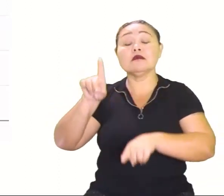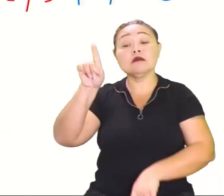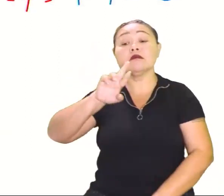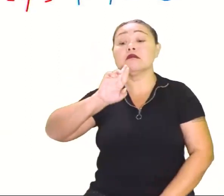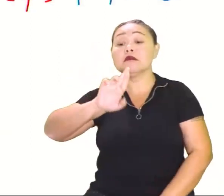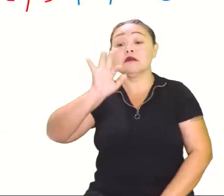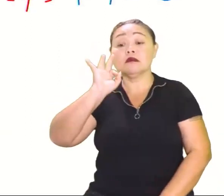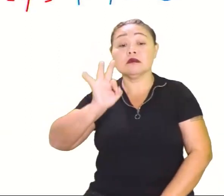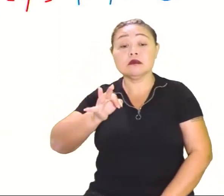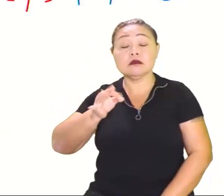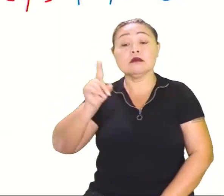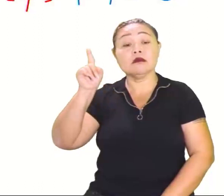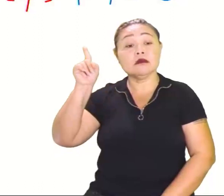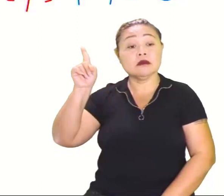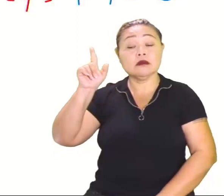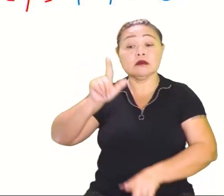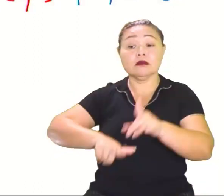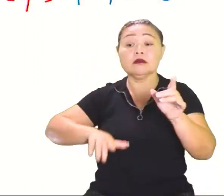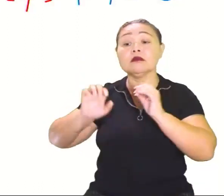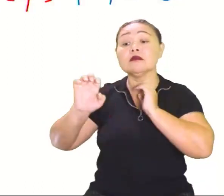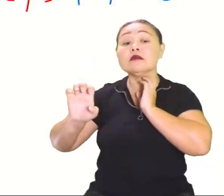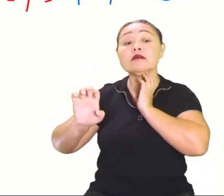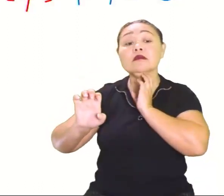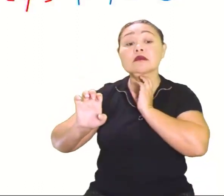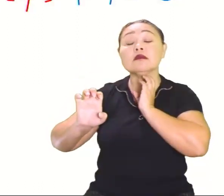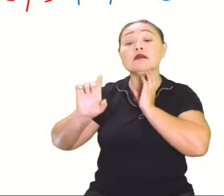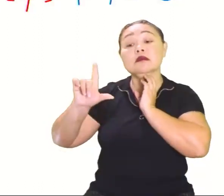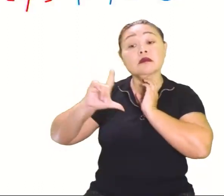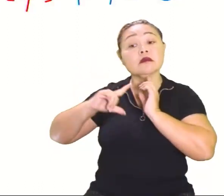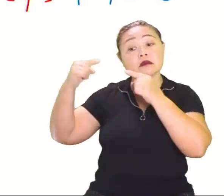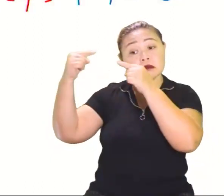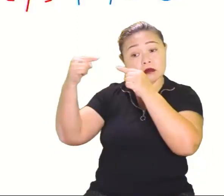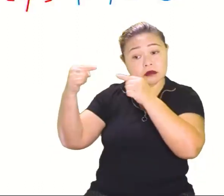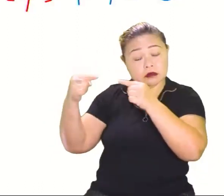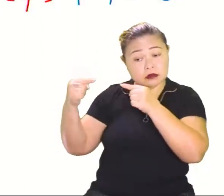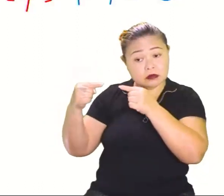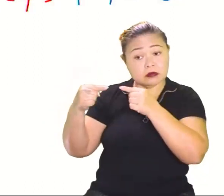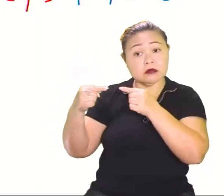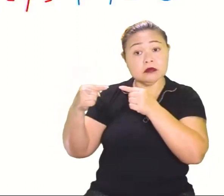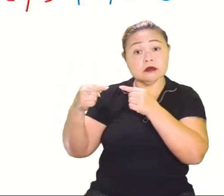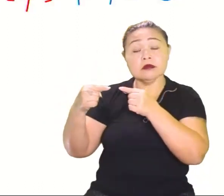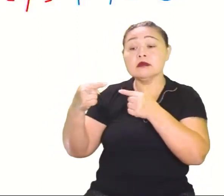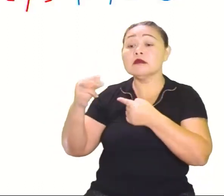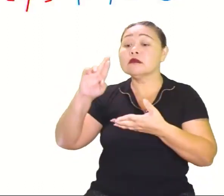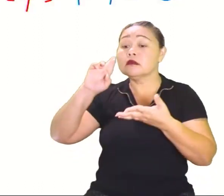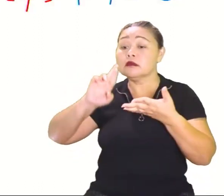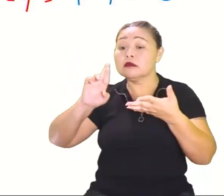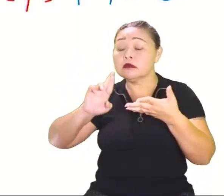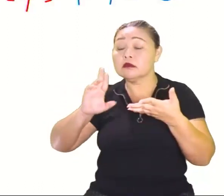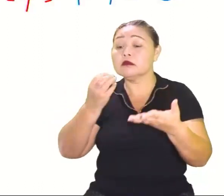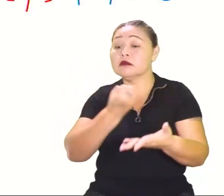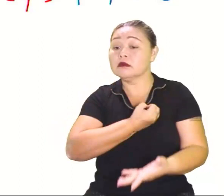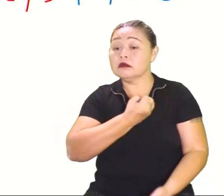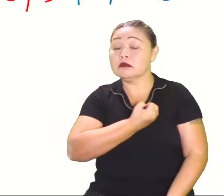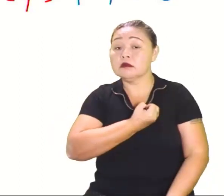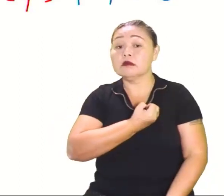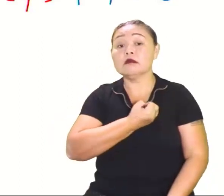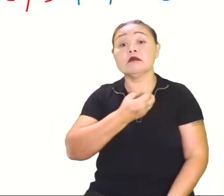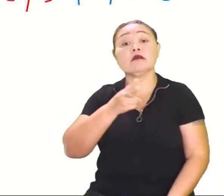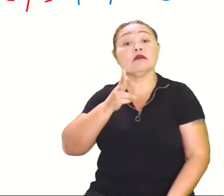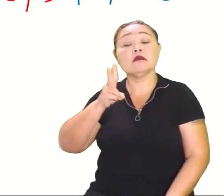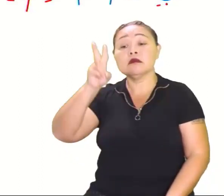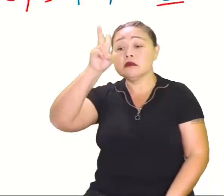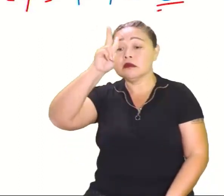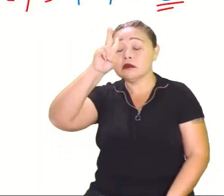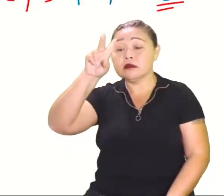Então, a resposta correta, com certeza, a letra E, que atendeu aos quesitos aí da nossa resolução do valor numérico.